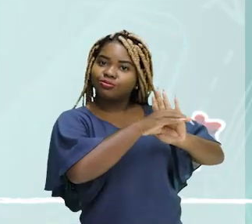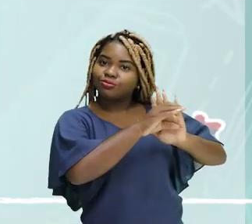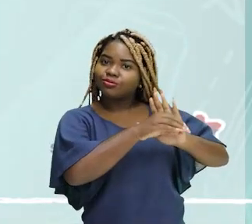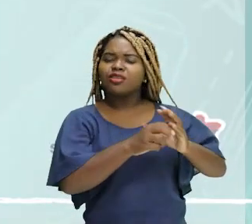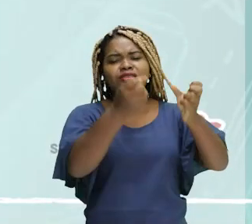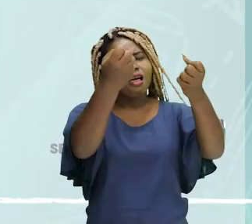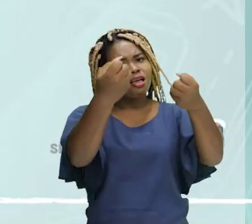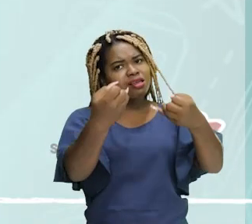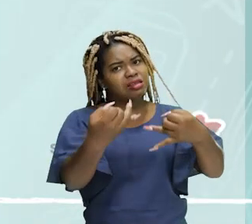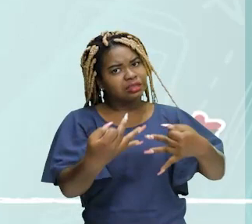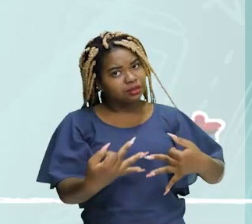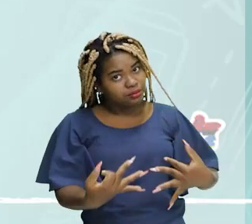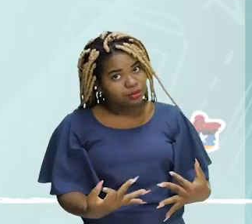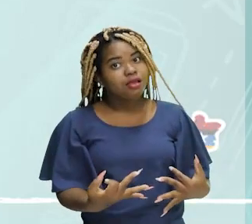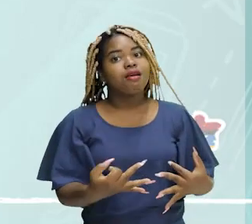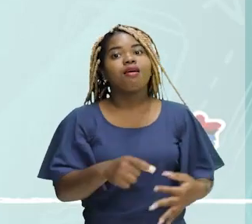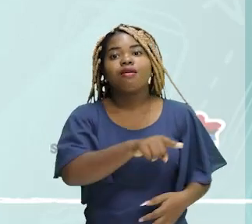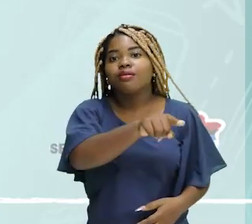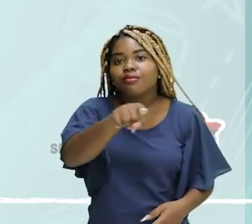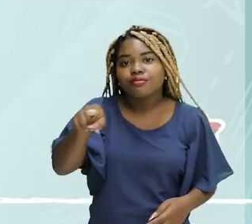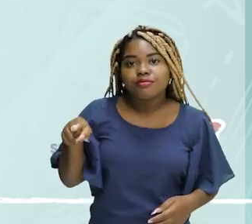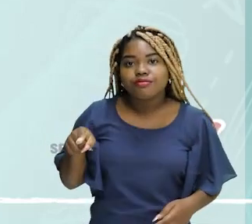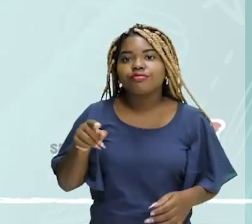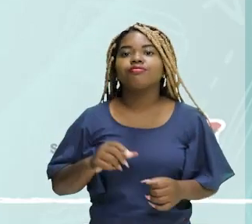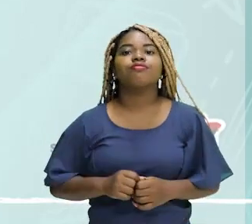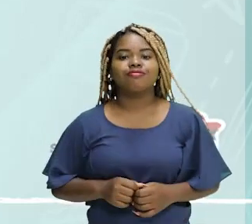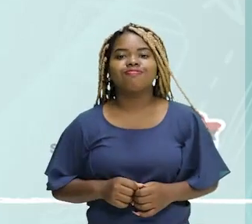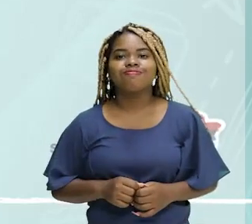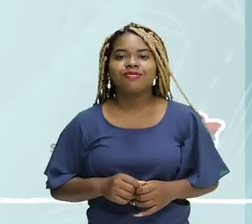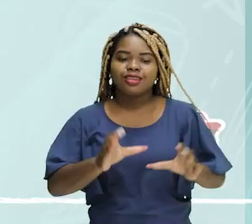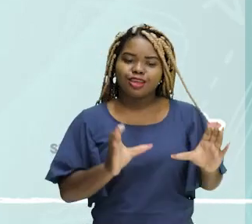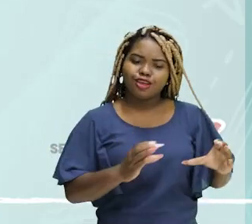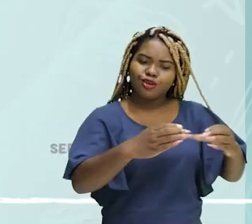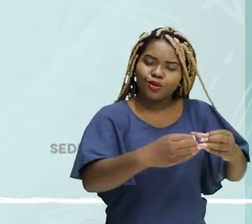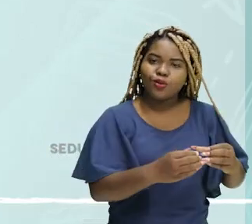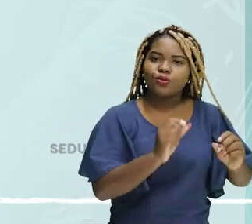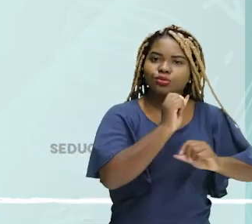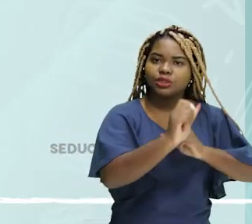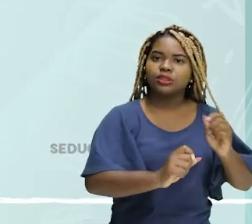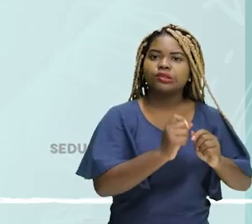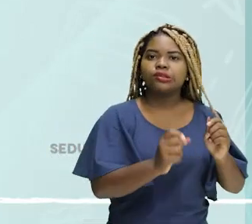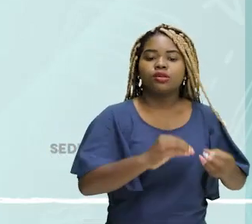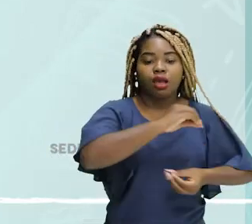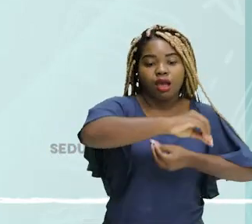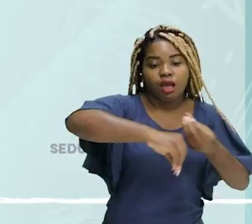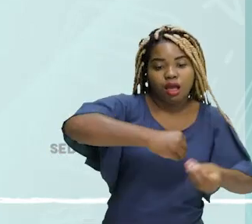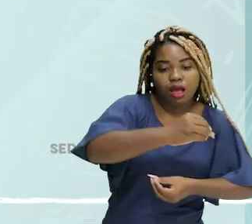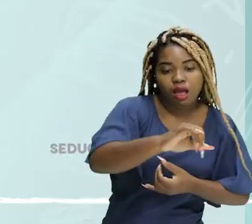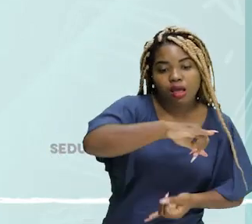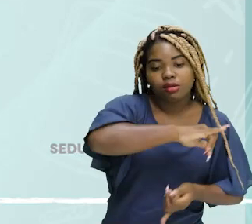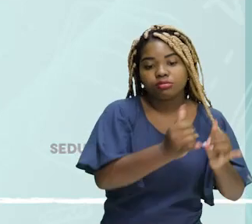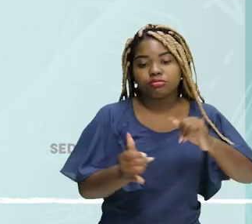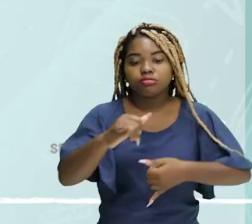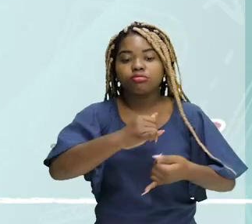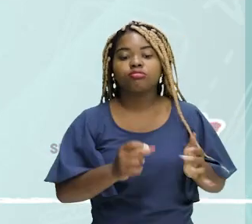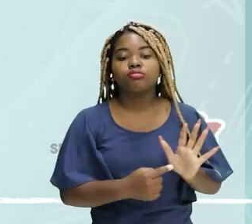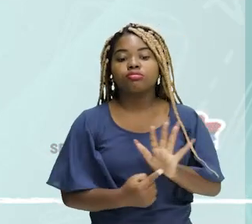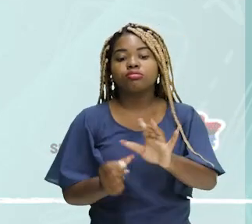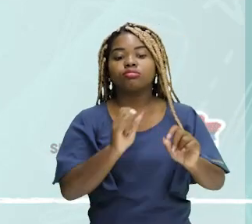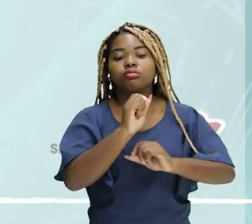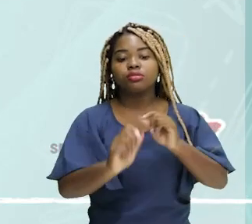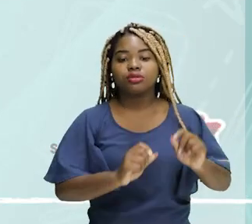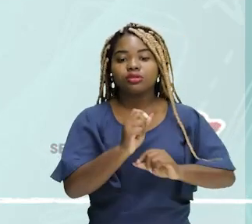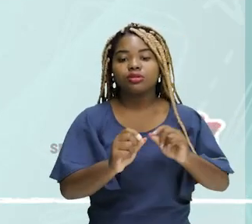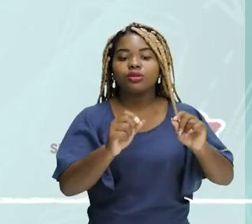já falei um pouco, é o conjunto de substâncias que vão apresentar algo em